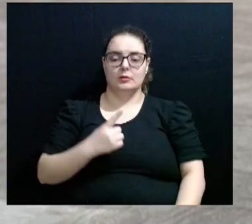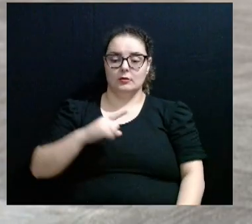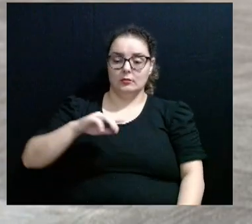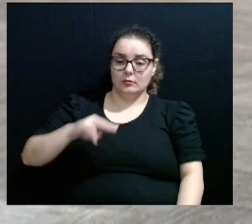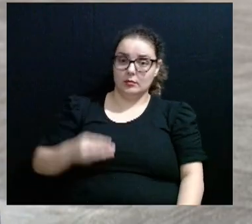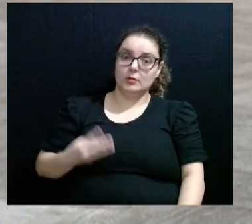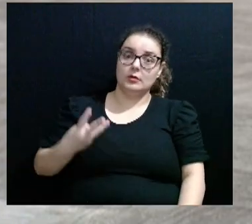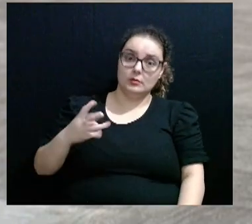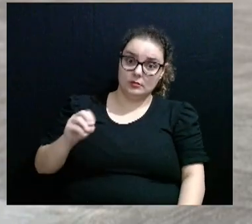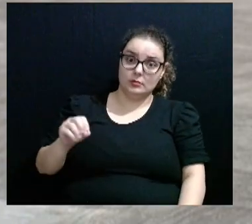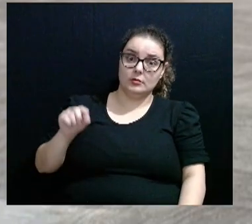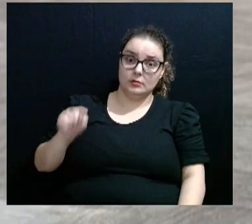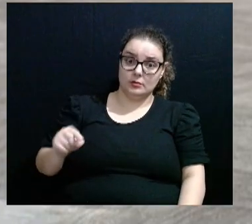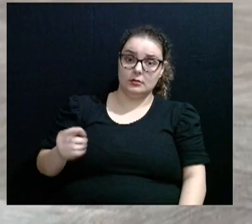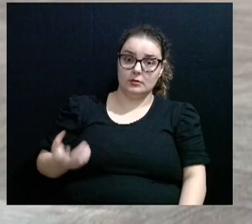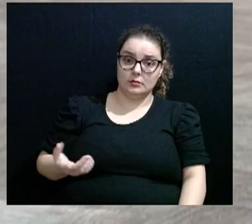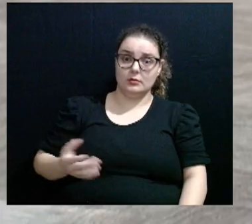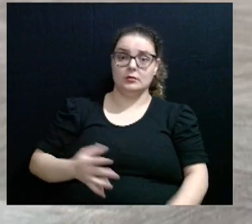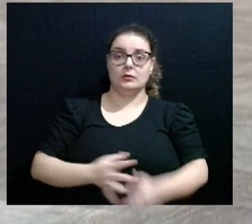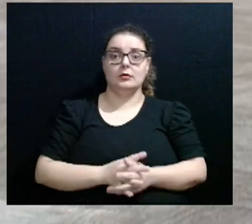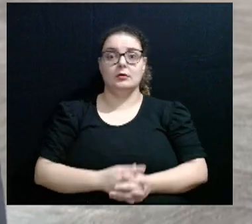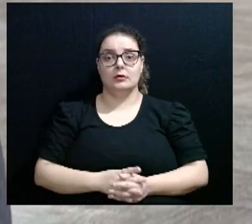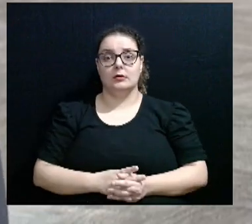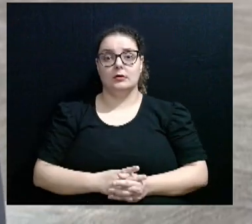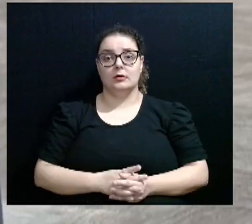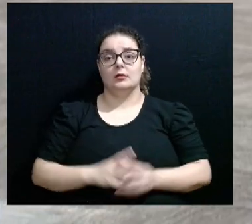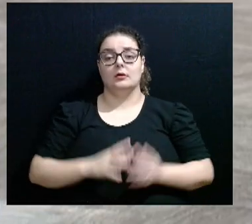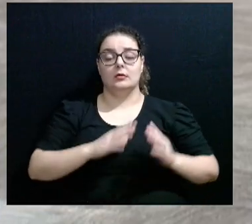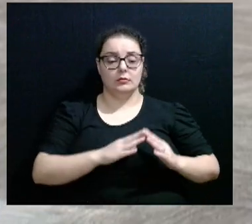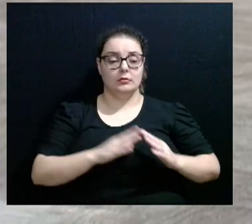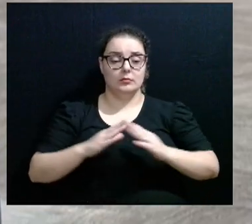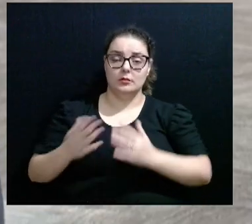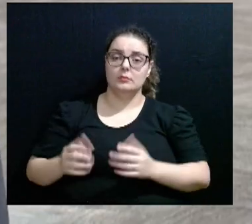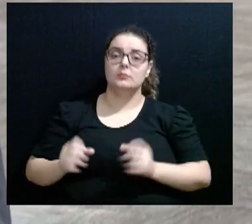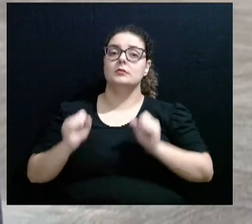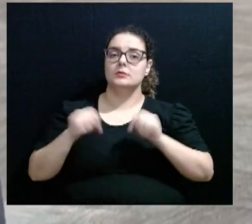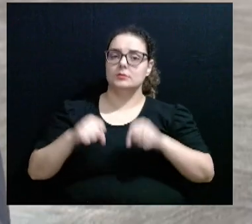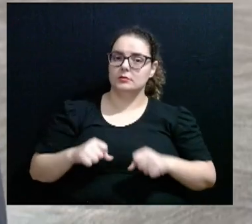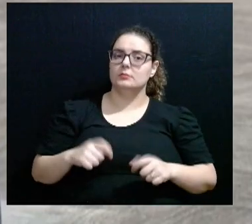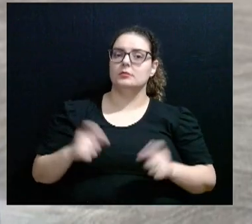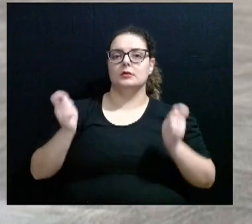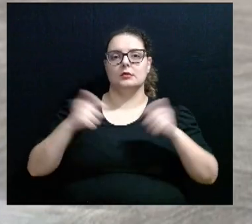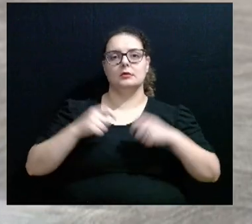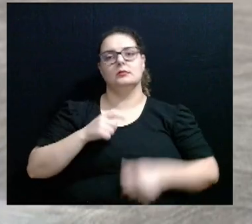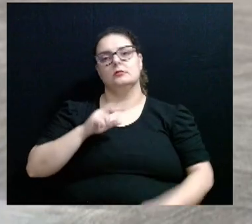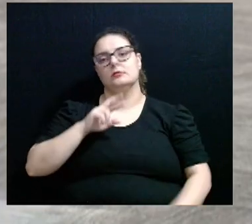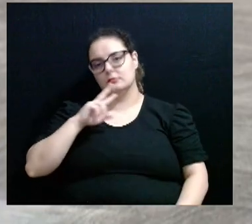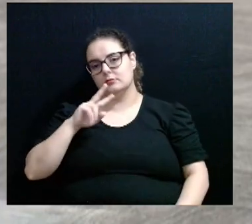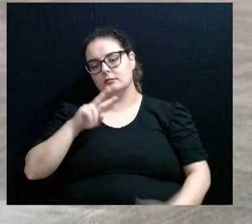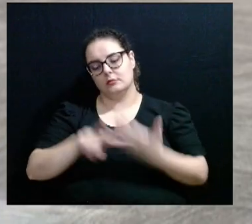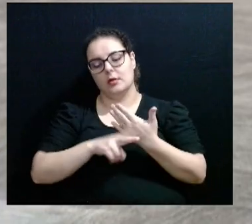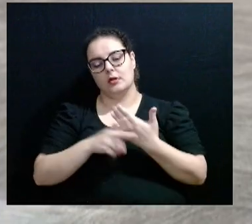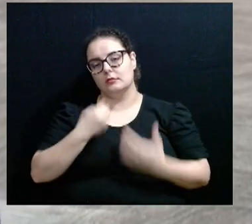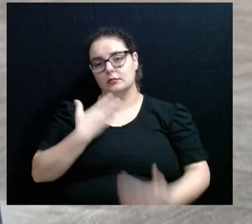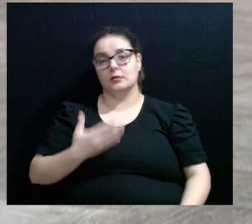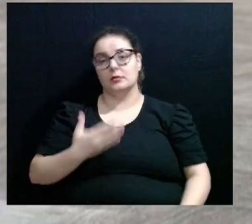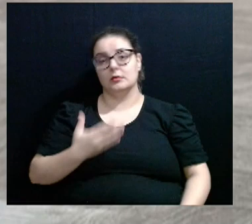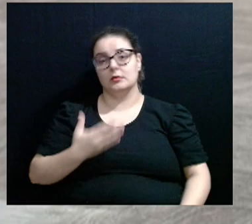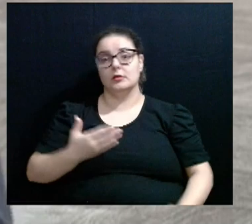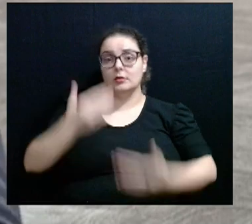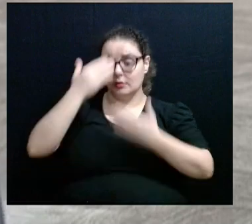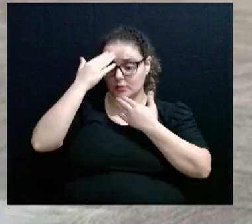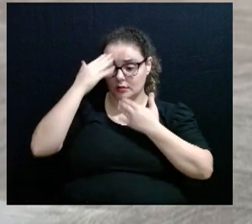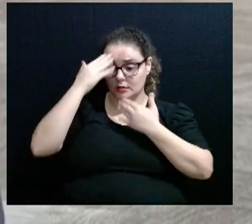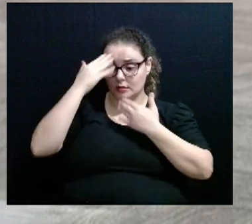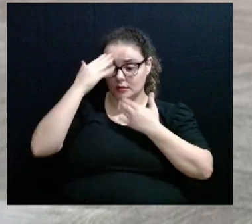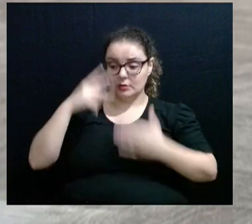300 mil habitantes, vai ser muito eficaz. E como eu disse, eu agradeço o vereador Igor por essa iniciativa, ter